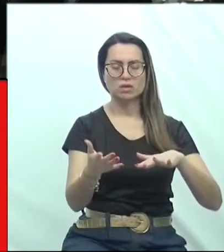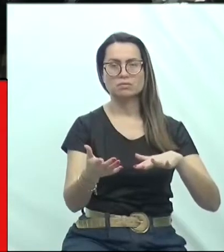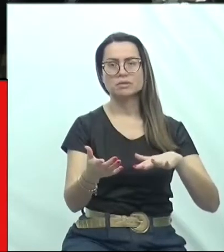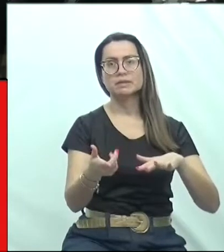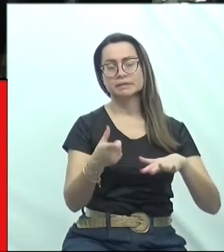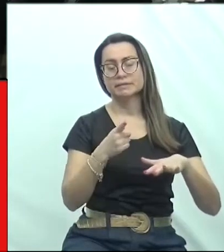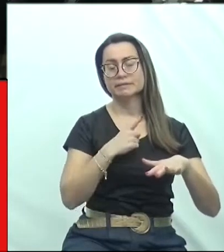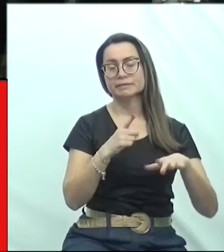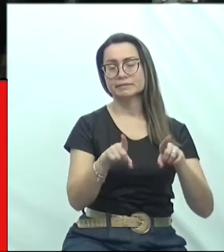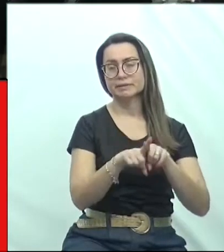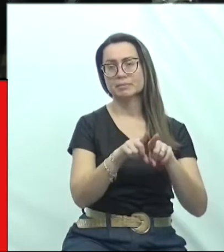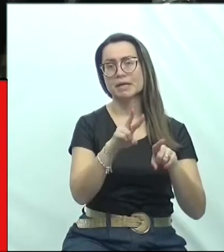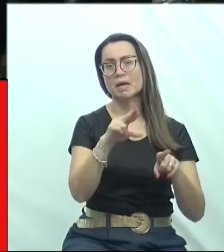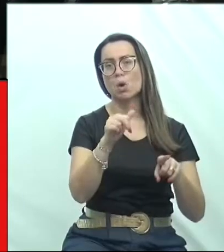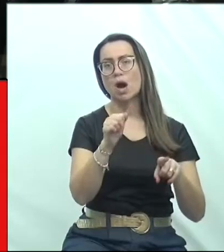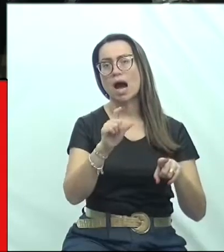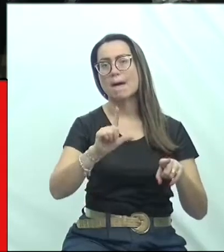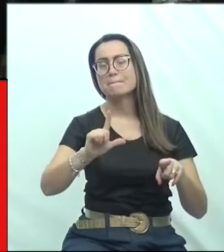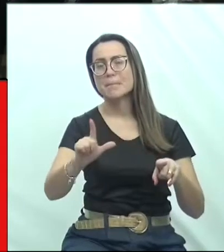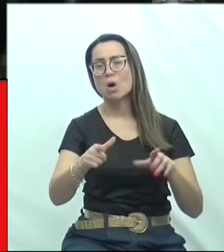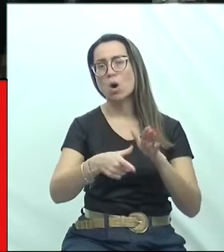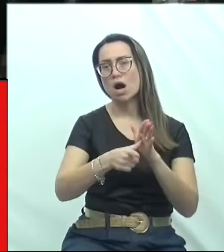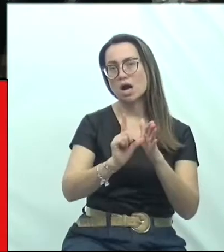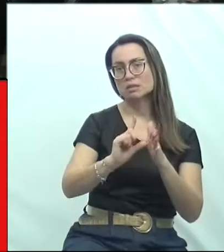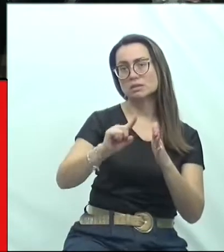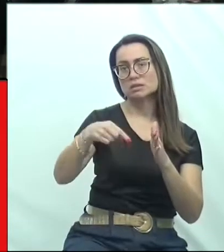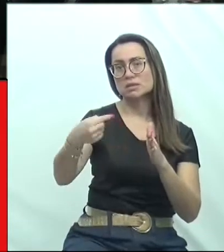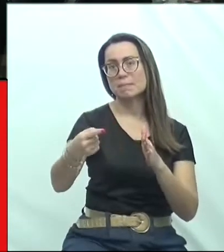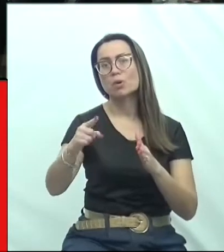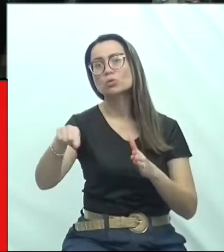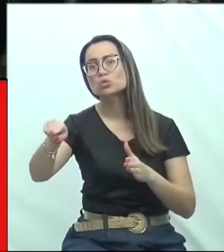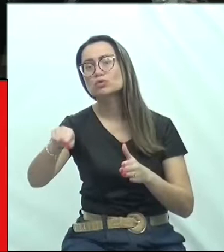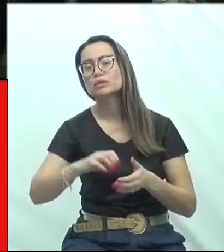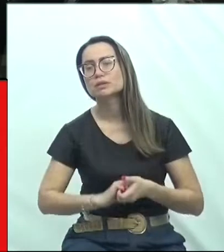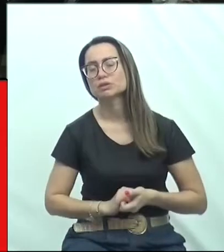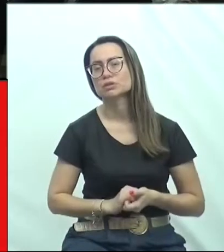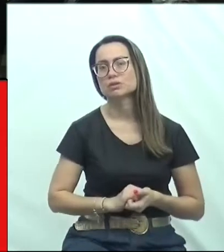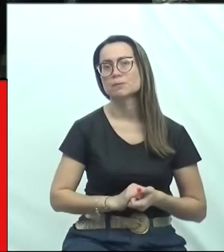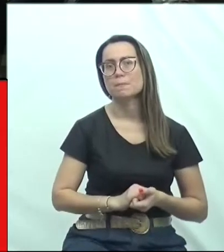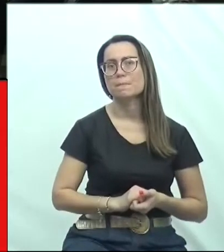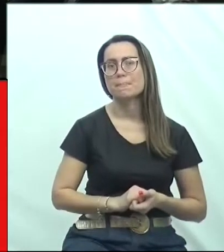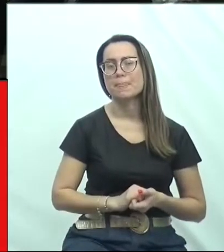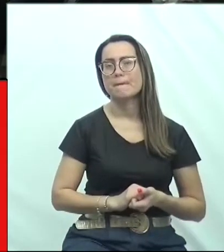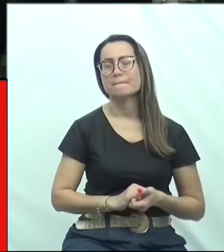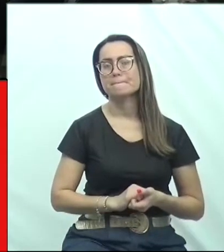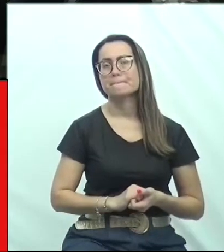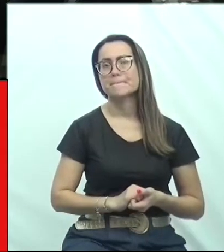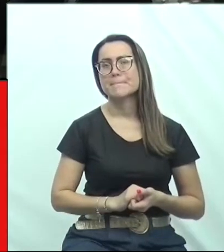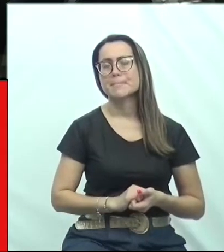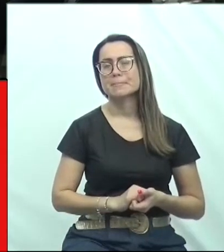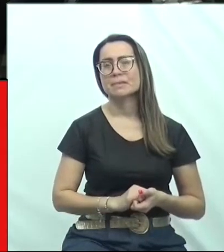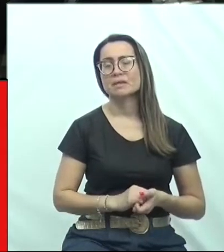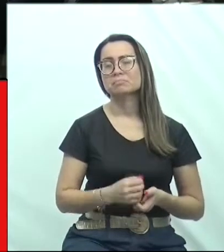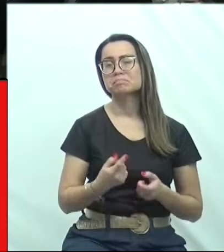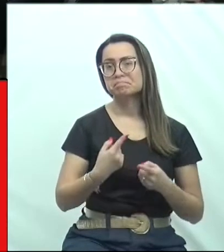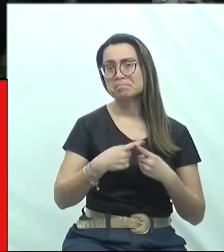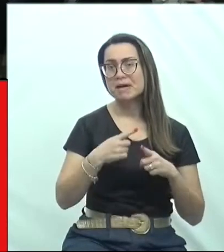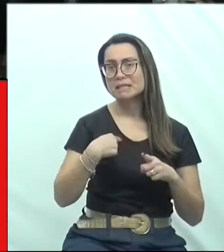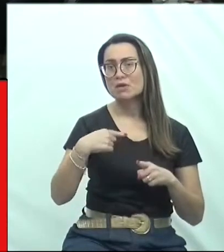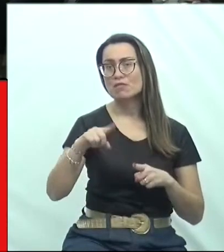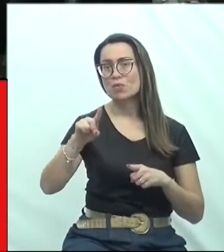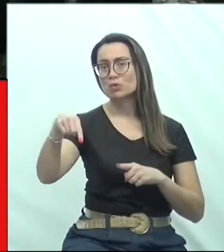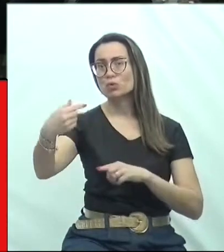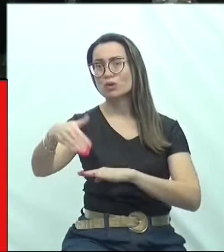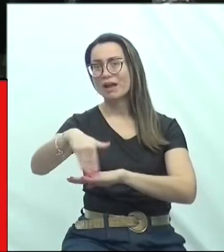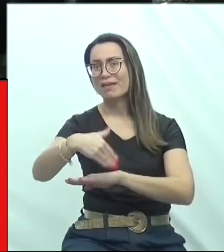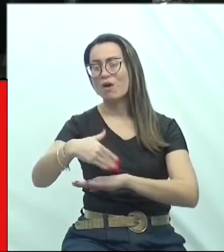né? O ramal posterior. E nenhum deles acontecia isso. Não, o que eu verifiquei foi do outro lado da rua, né? Mas deve estar ligado ali, É a mesma rede,